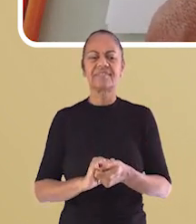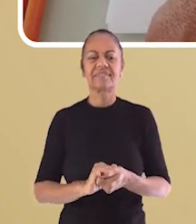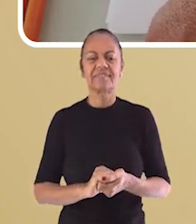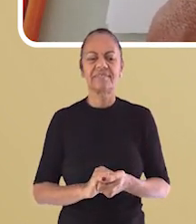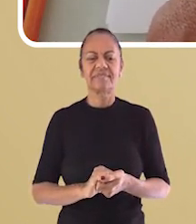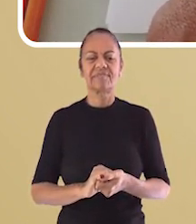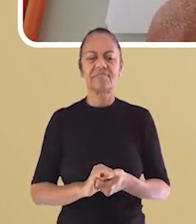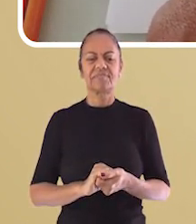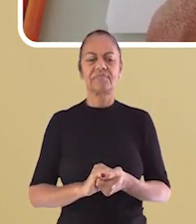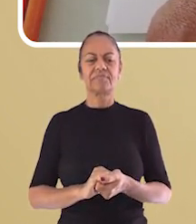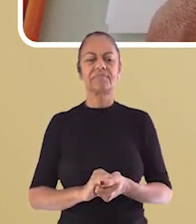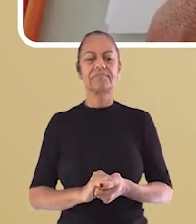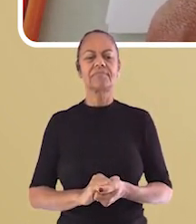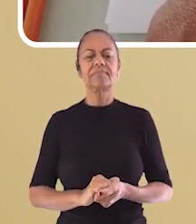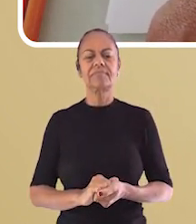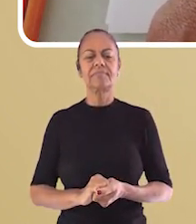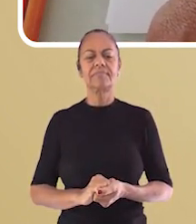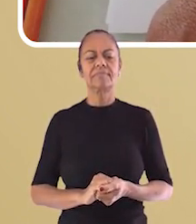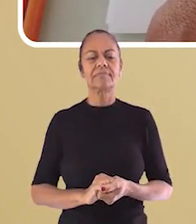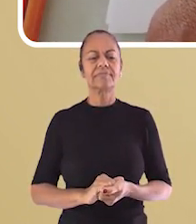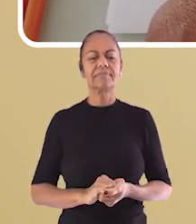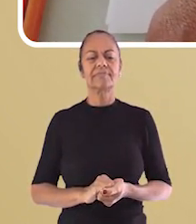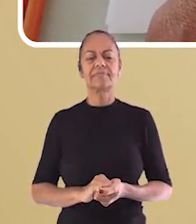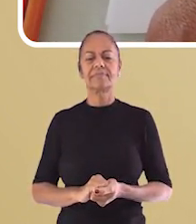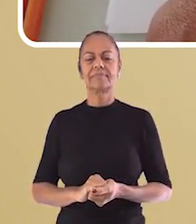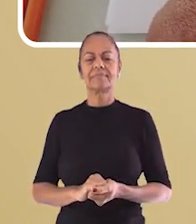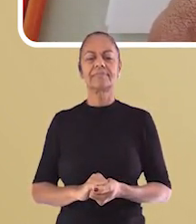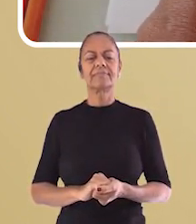formas, ok?